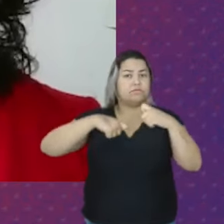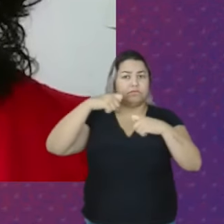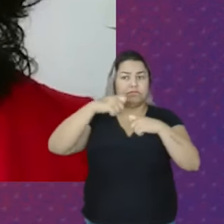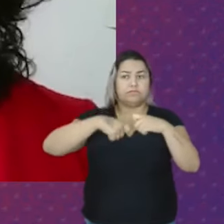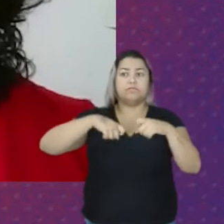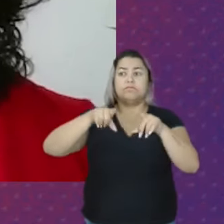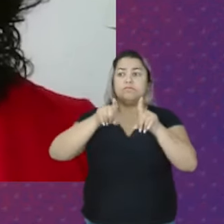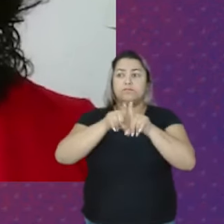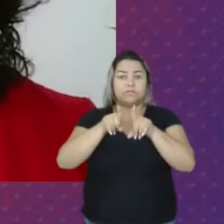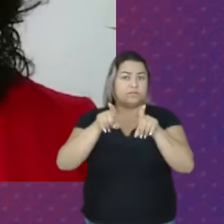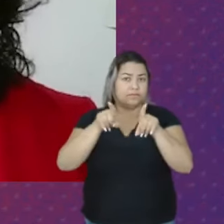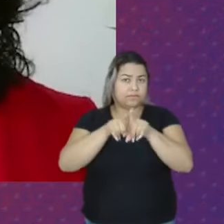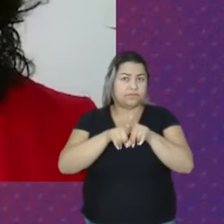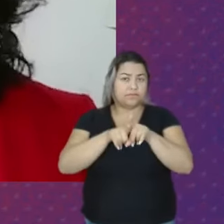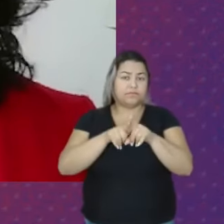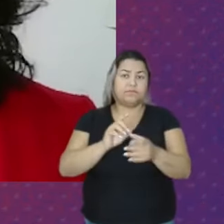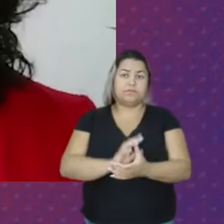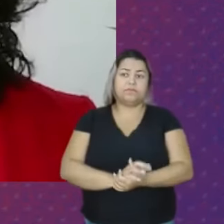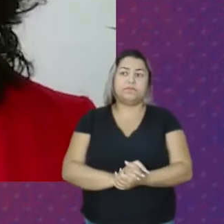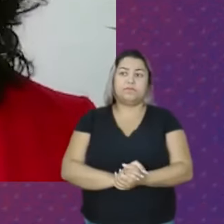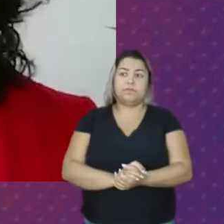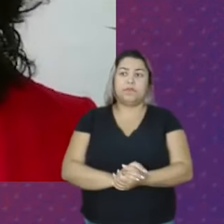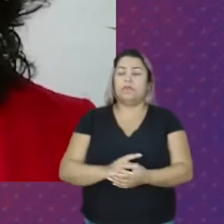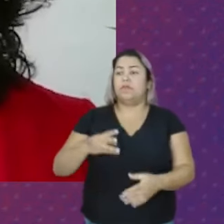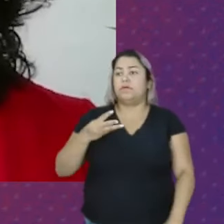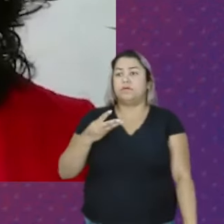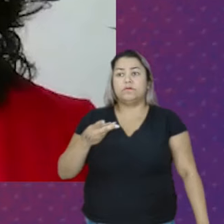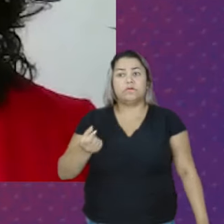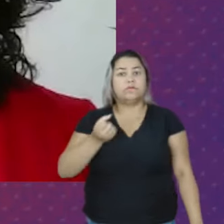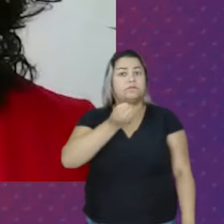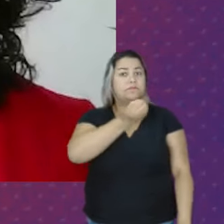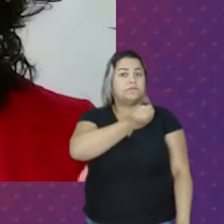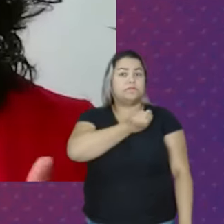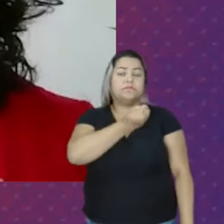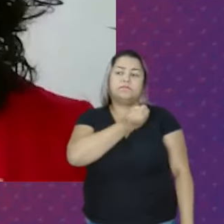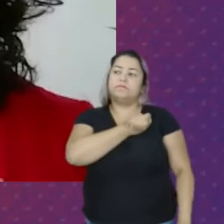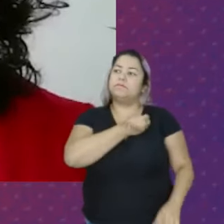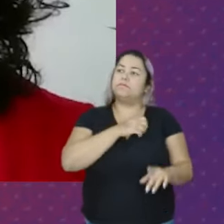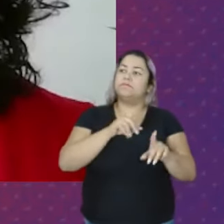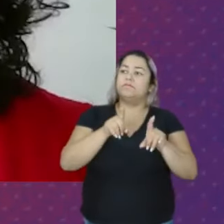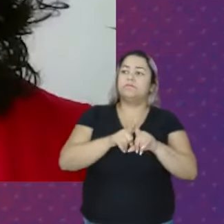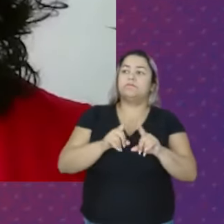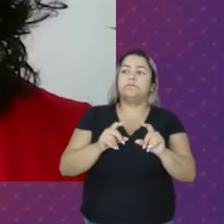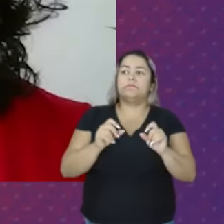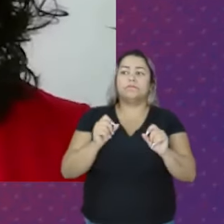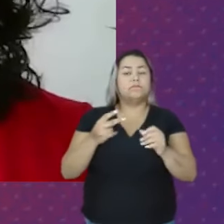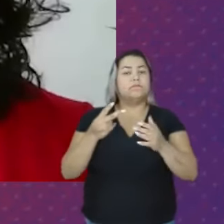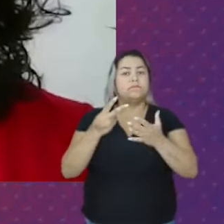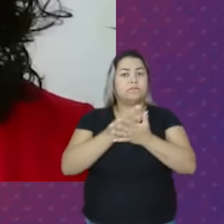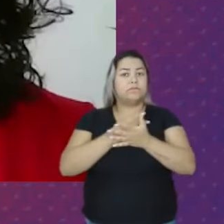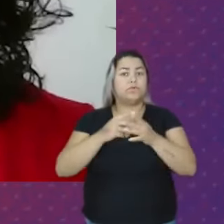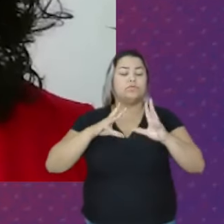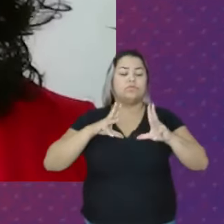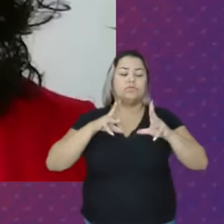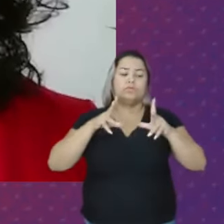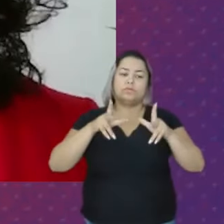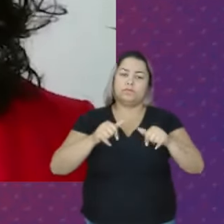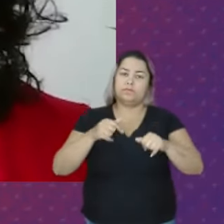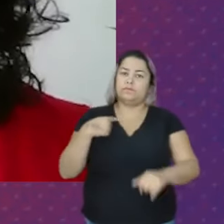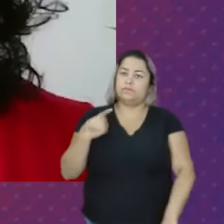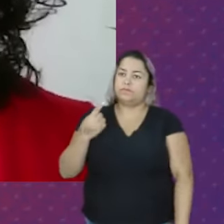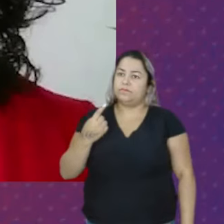tratar dessa violência inúmeras vezes traz sofrimento. A gente sabe que toda vez que a